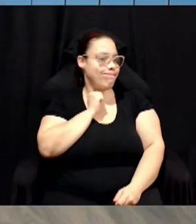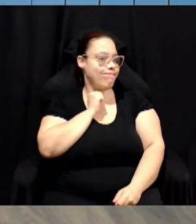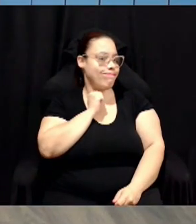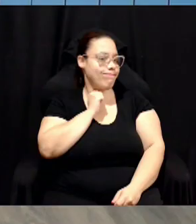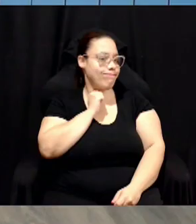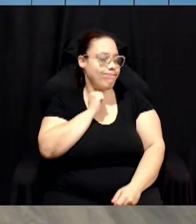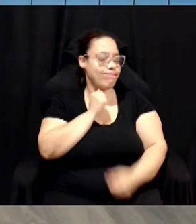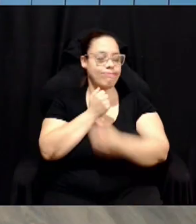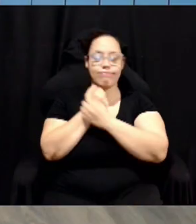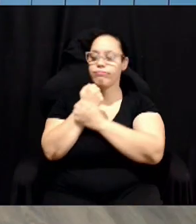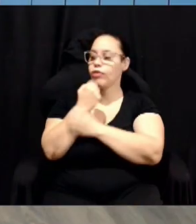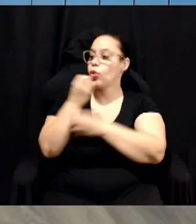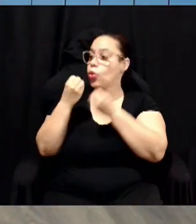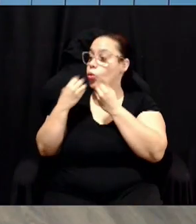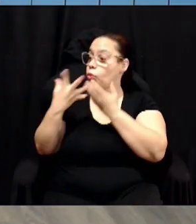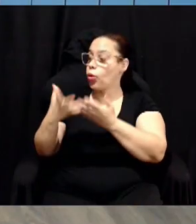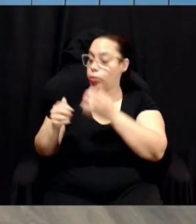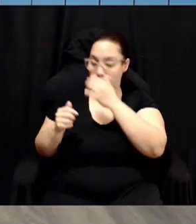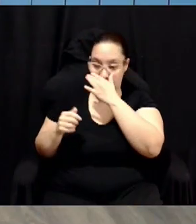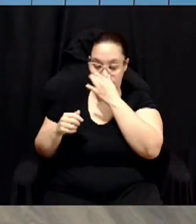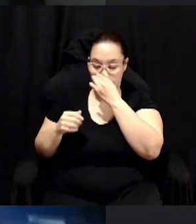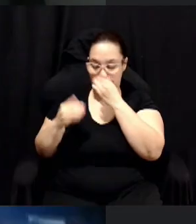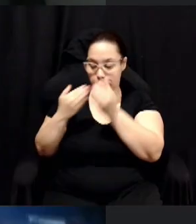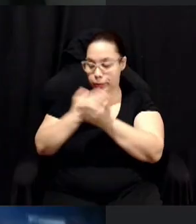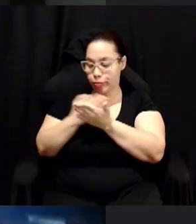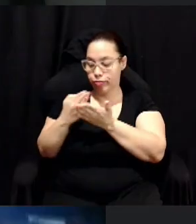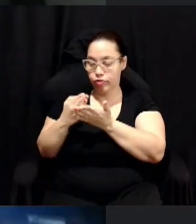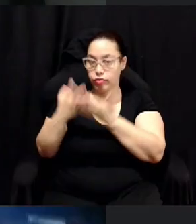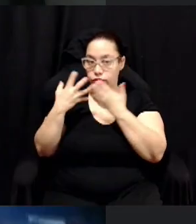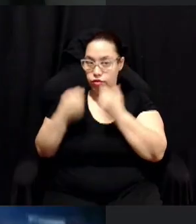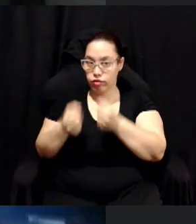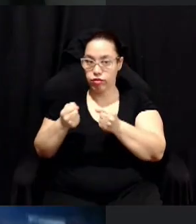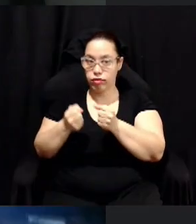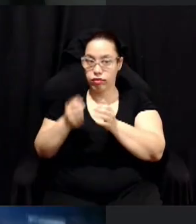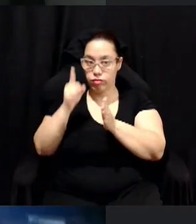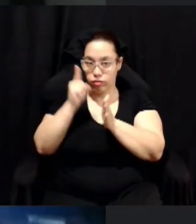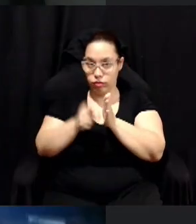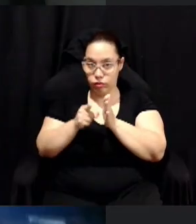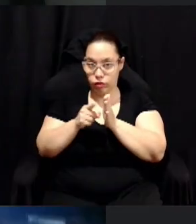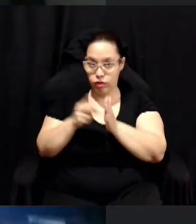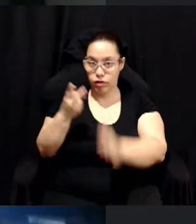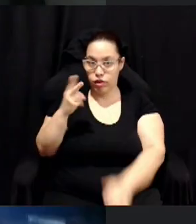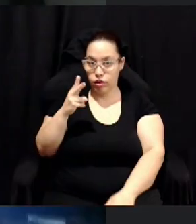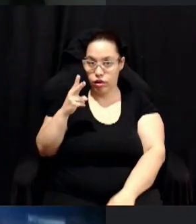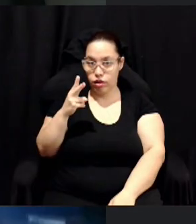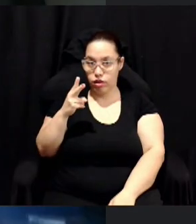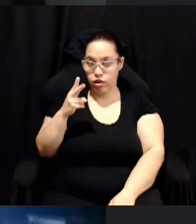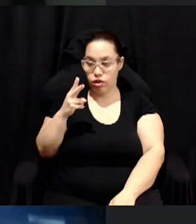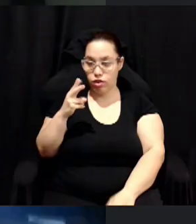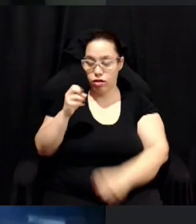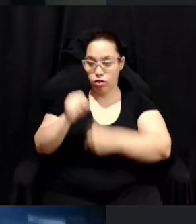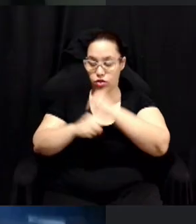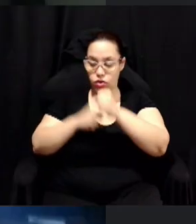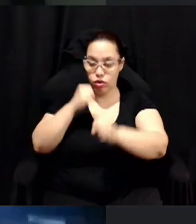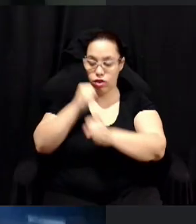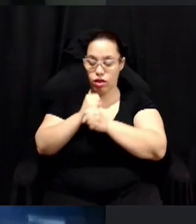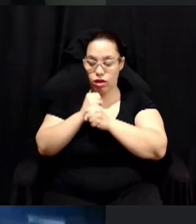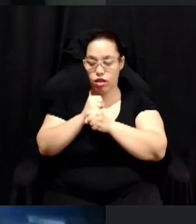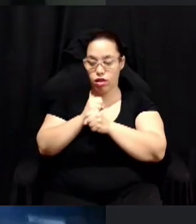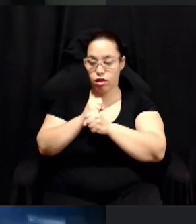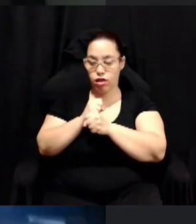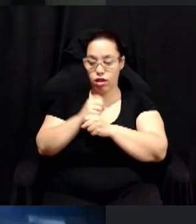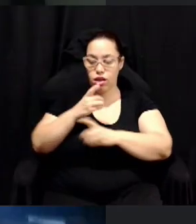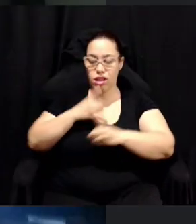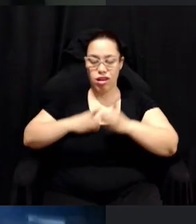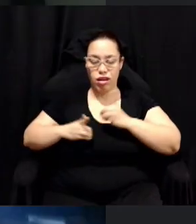Bom, então, começou quando eu recebi o diagnóstico, eu fiquei 2 anos e meio em depressão profunda, eu só chorava. Eu não conseguia nem falar a palavra Parkinson,